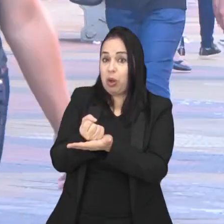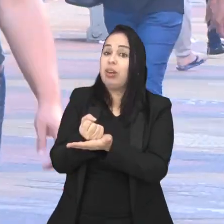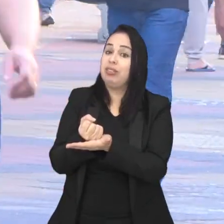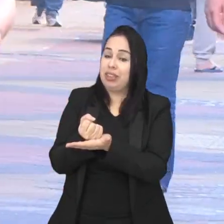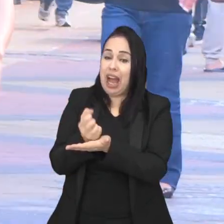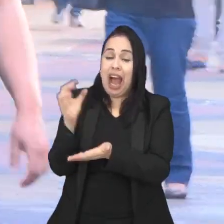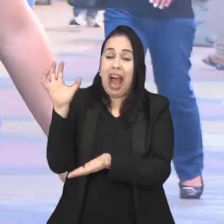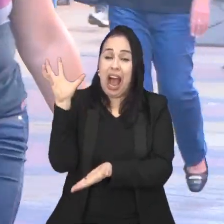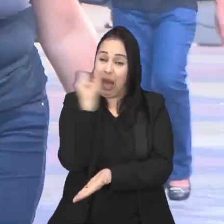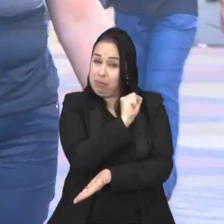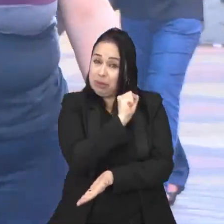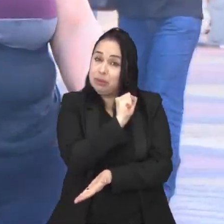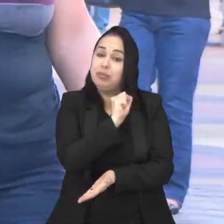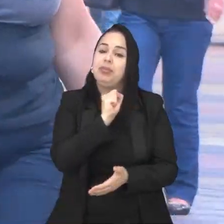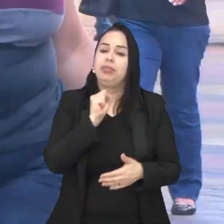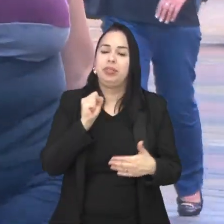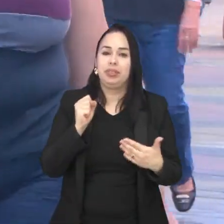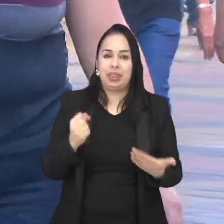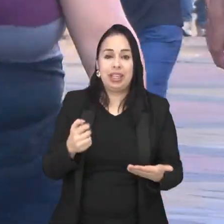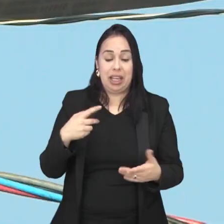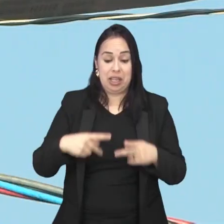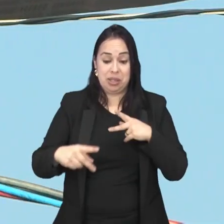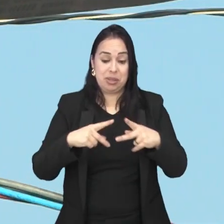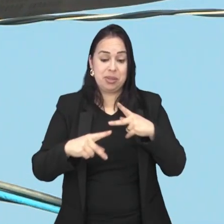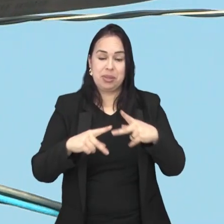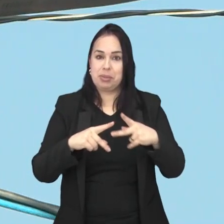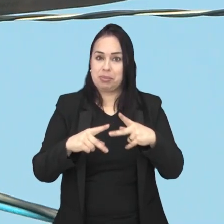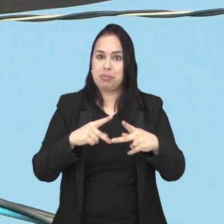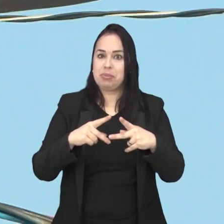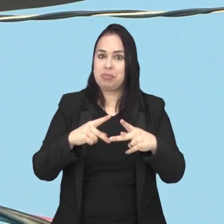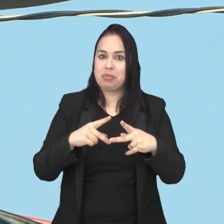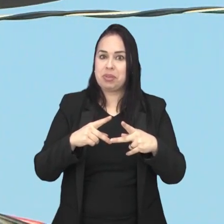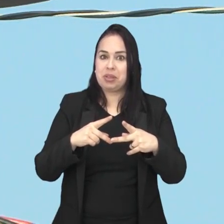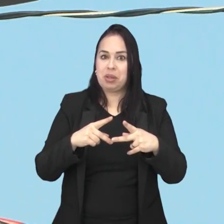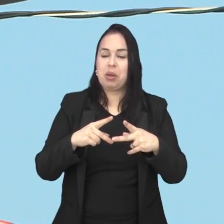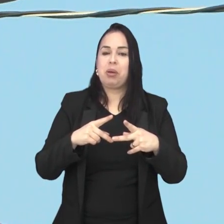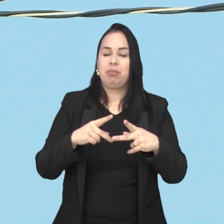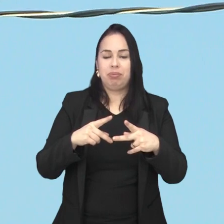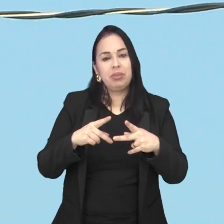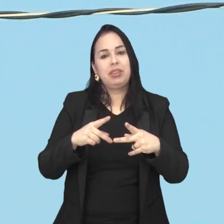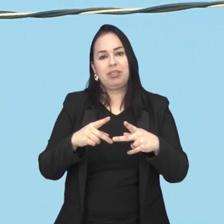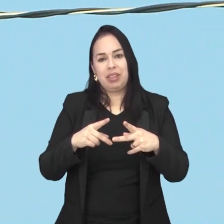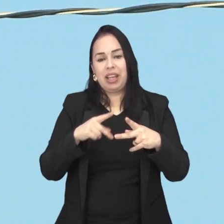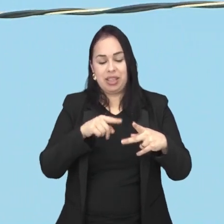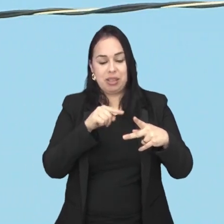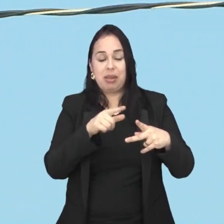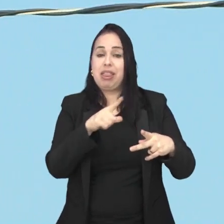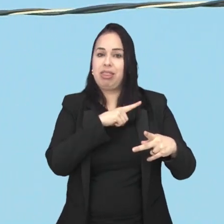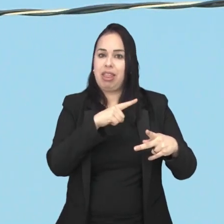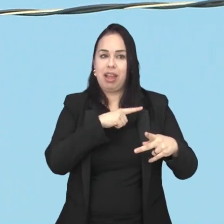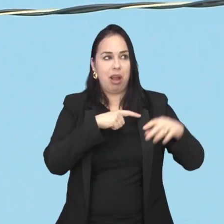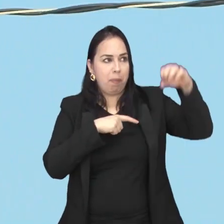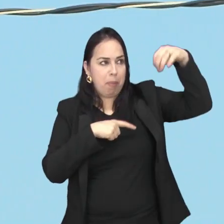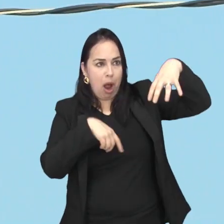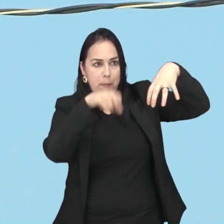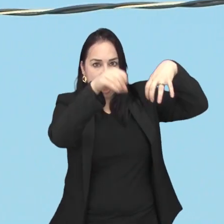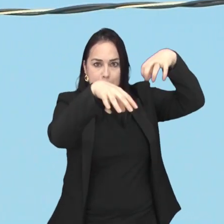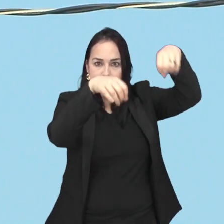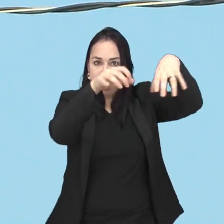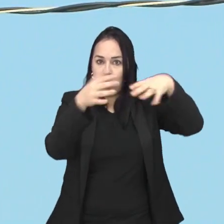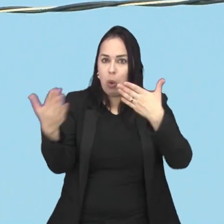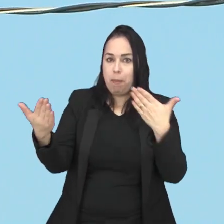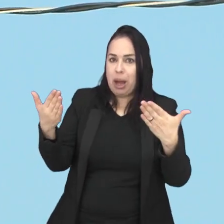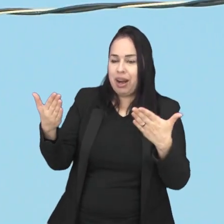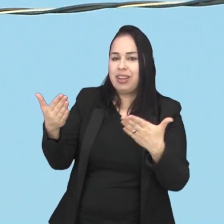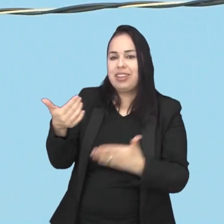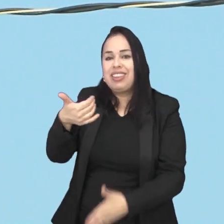e upload mais rápidos e eficientes. E São José é uma das 11 cidades do país a receber essas luminárias